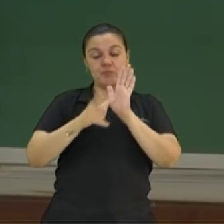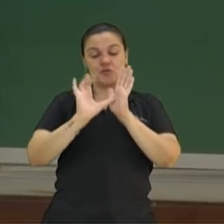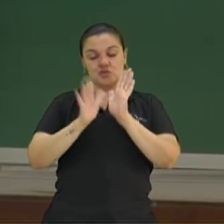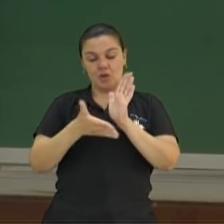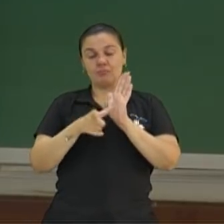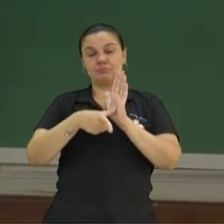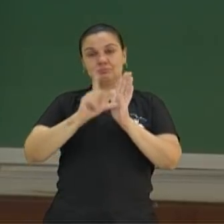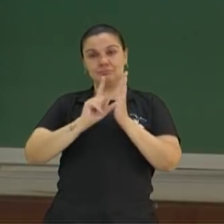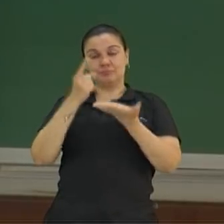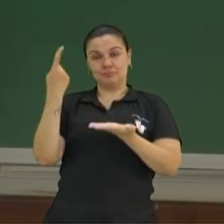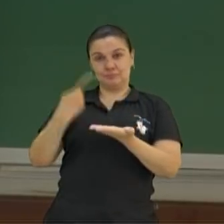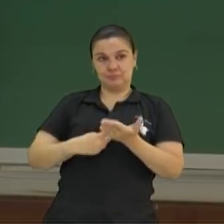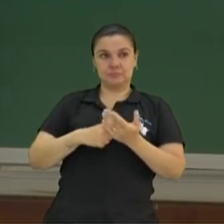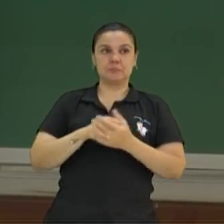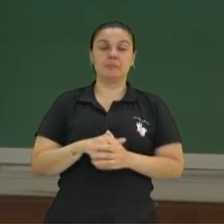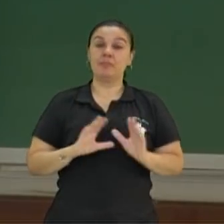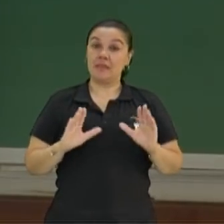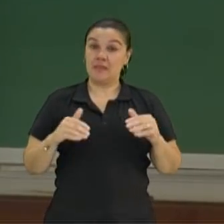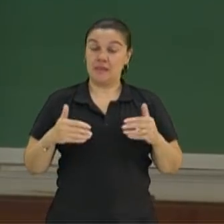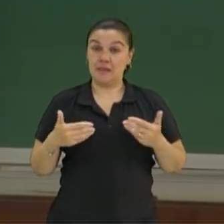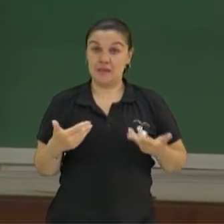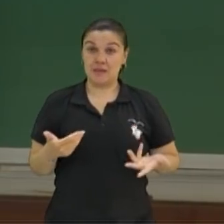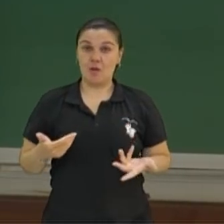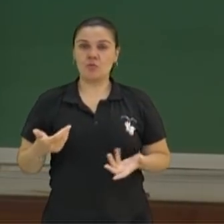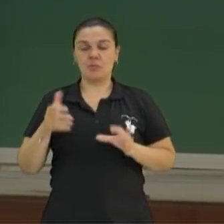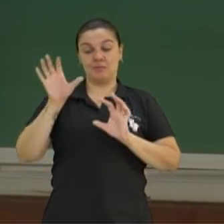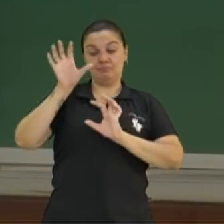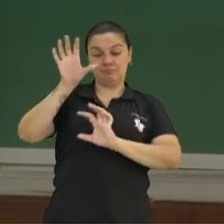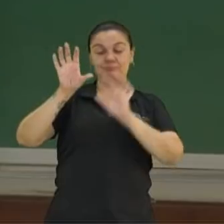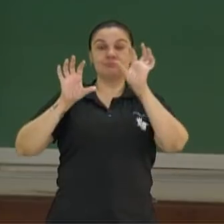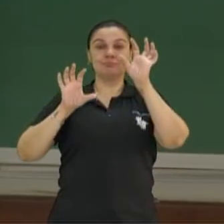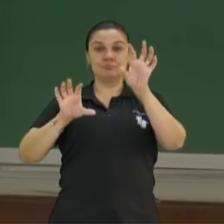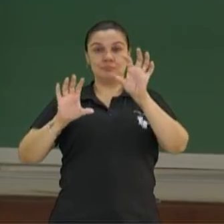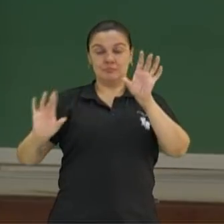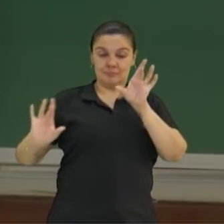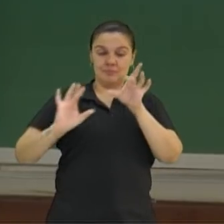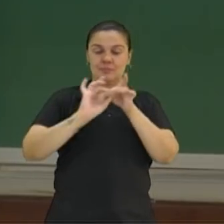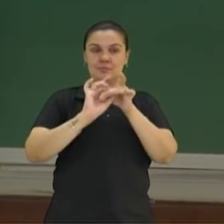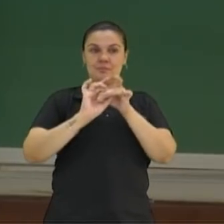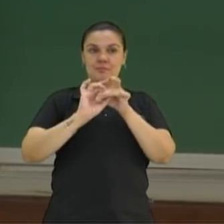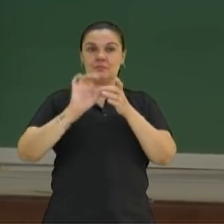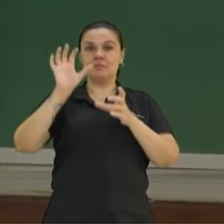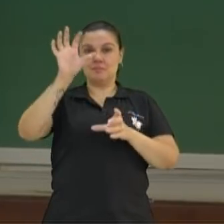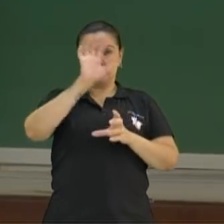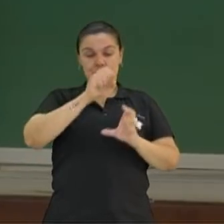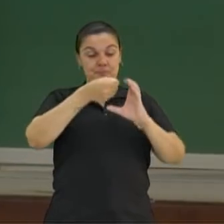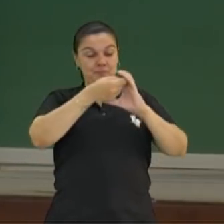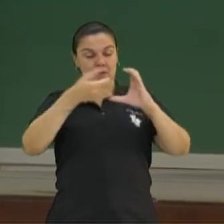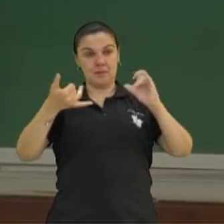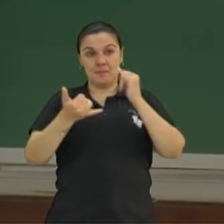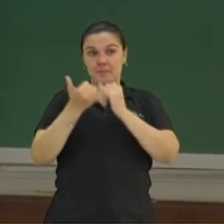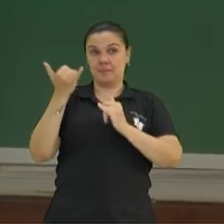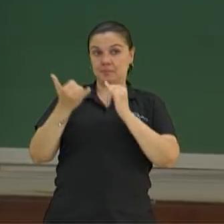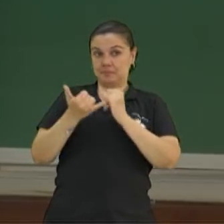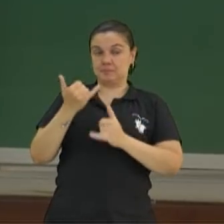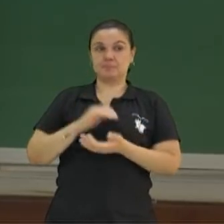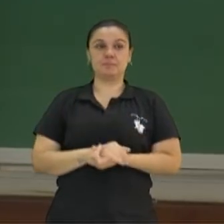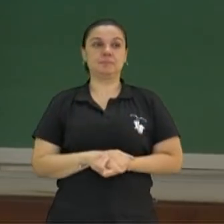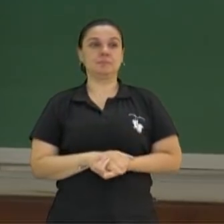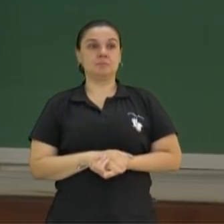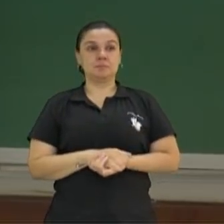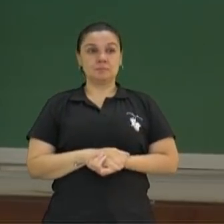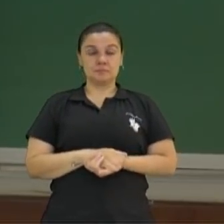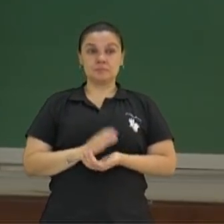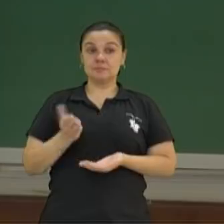previamente estabelecido. Então, quando a gente está falando de regionalizar, nós estamos unindo territórios com características